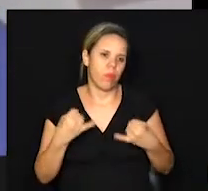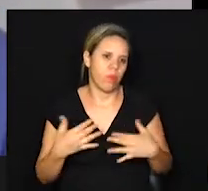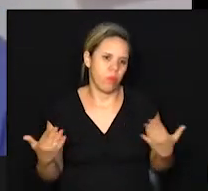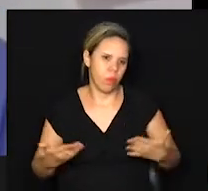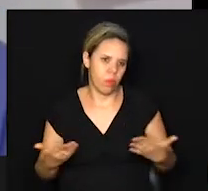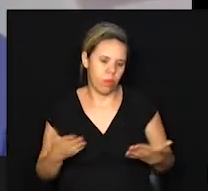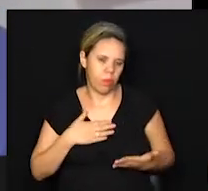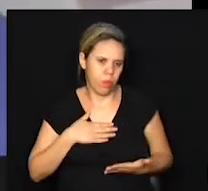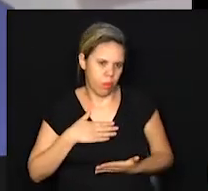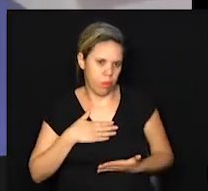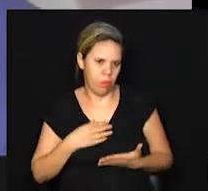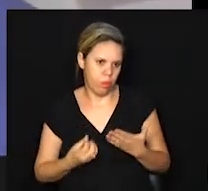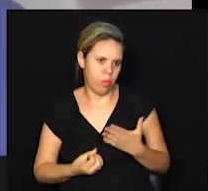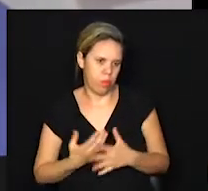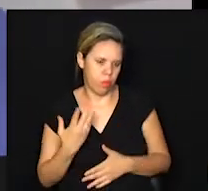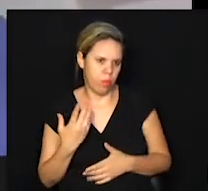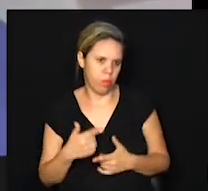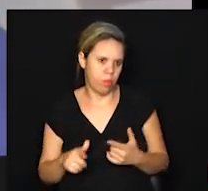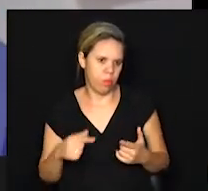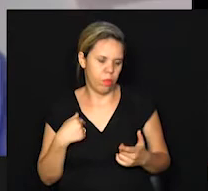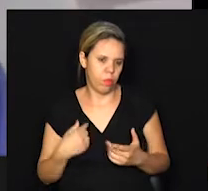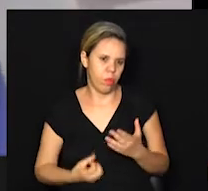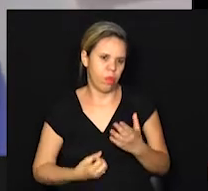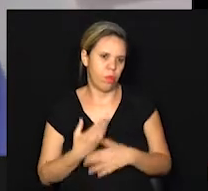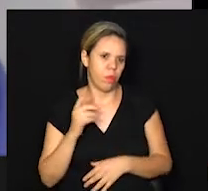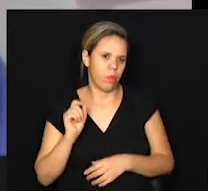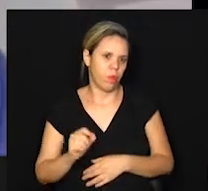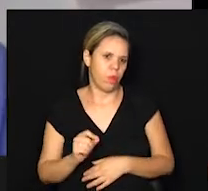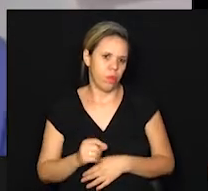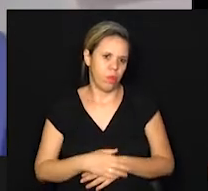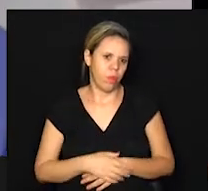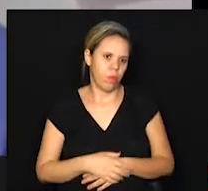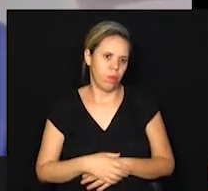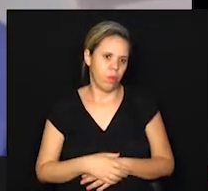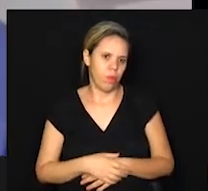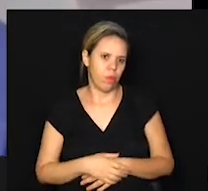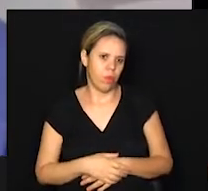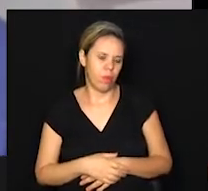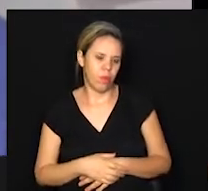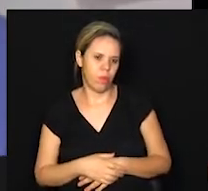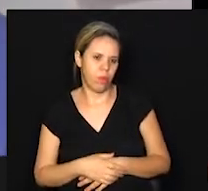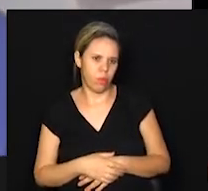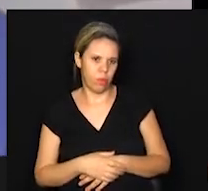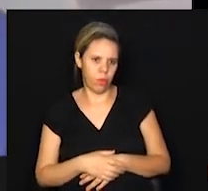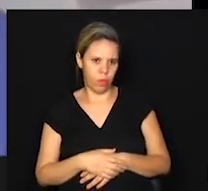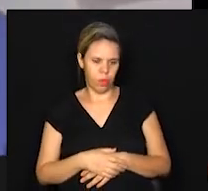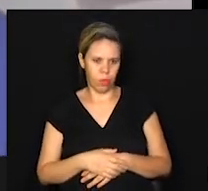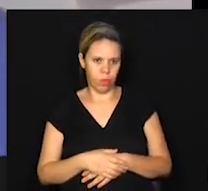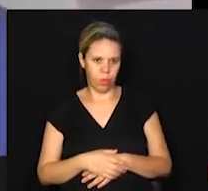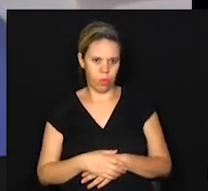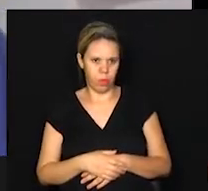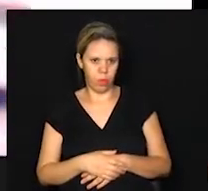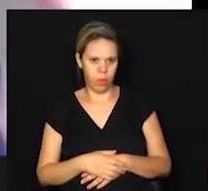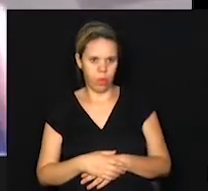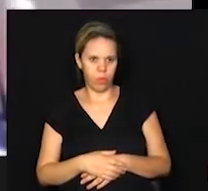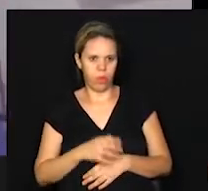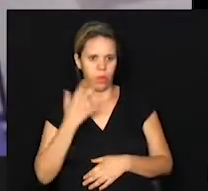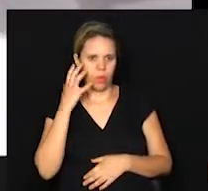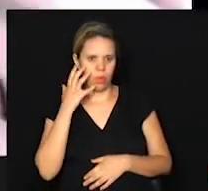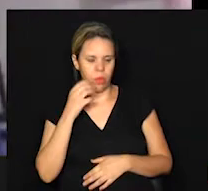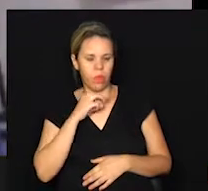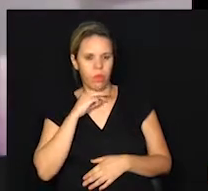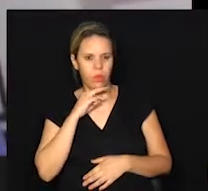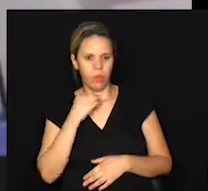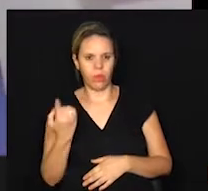situação, o que ocorreu foi que entre fevereiro e março